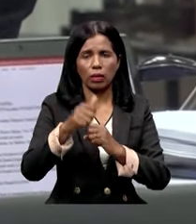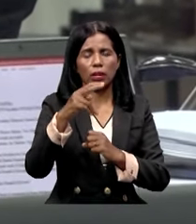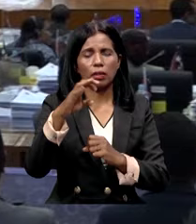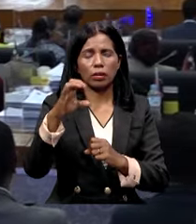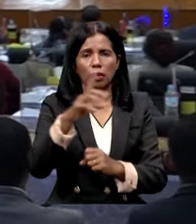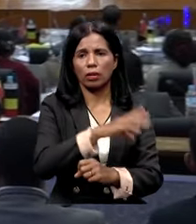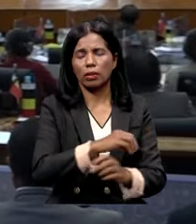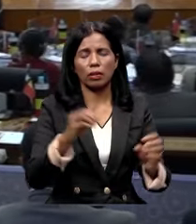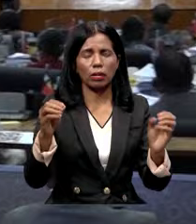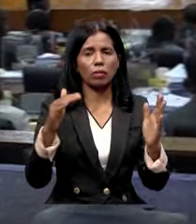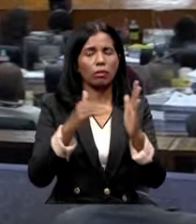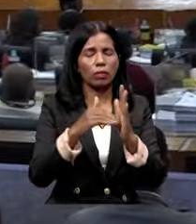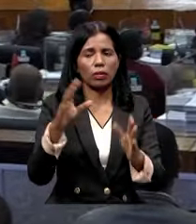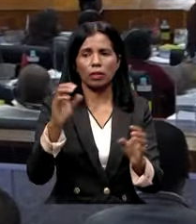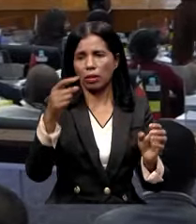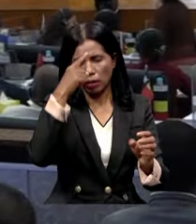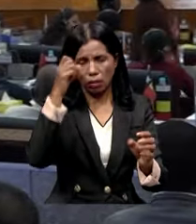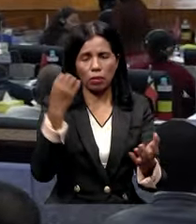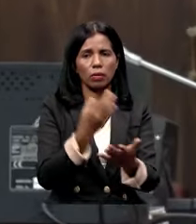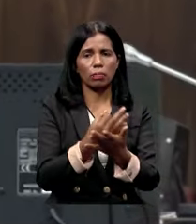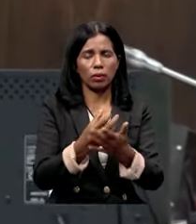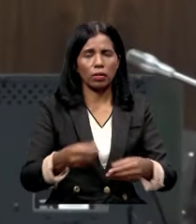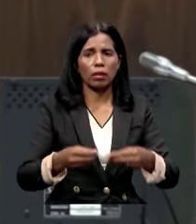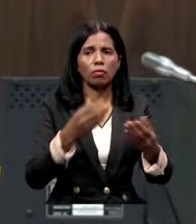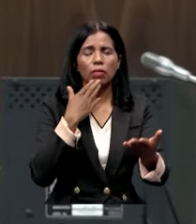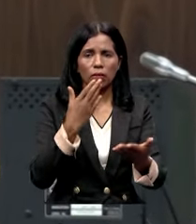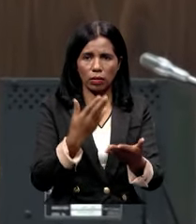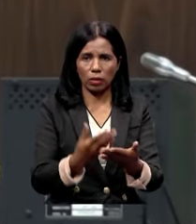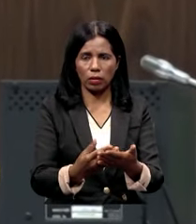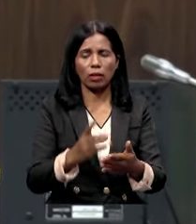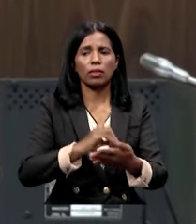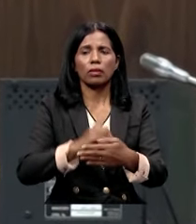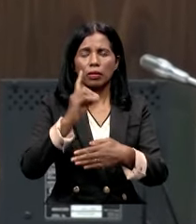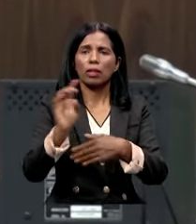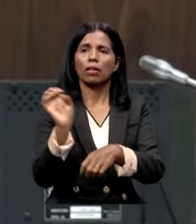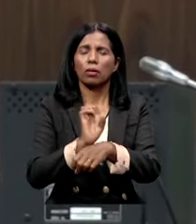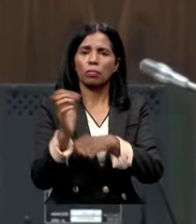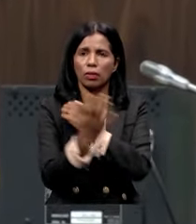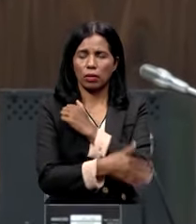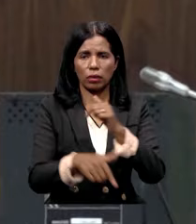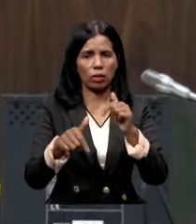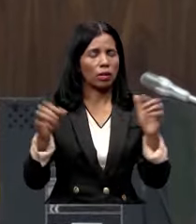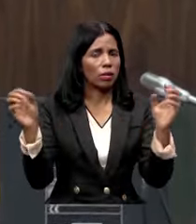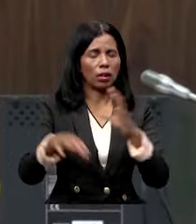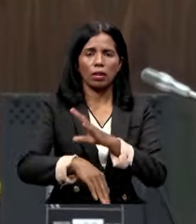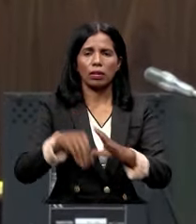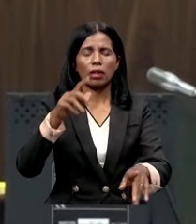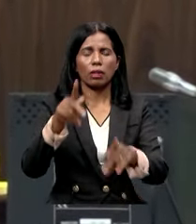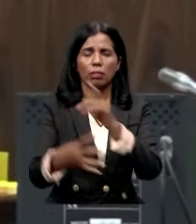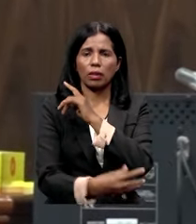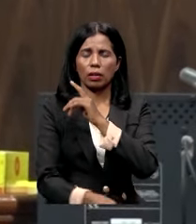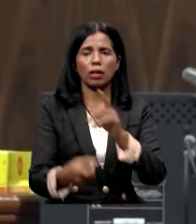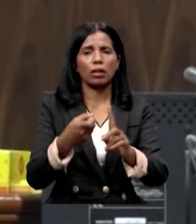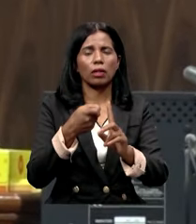nia parte vota contra tam orçamento la fo influencia indicador atu desenvolve economia relaran, no la hasai povo si kiak no moki.